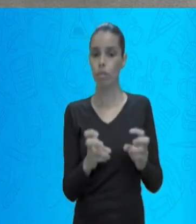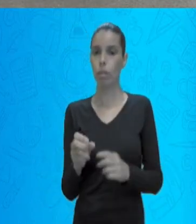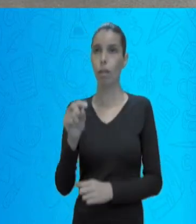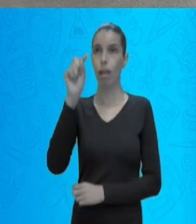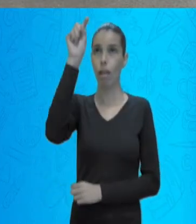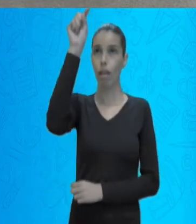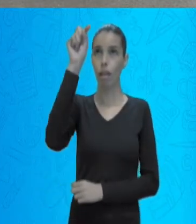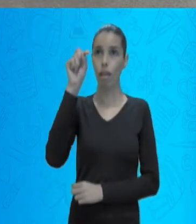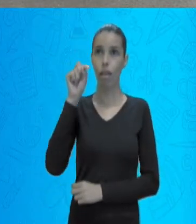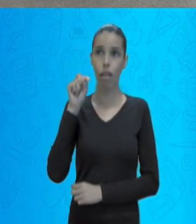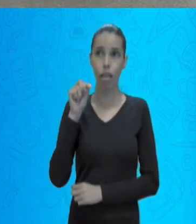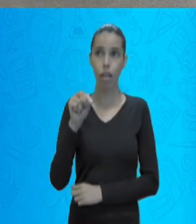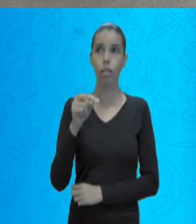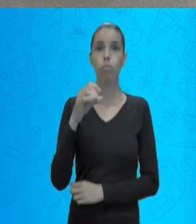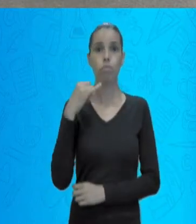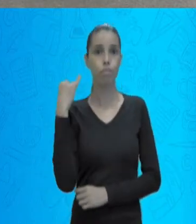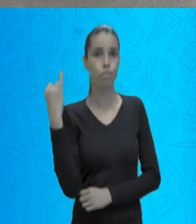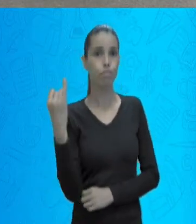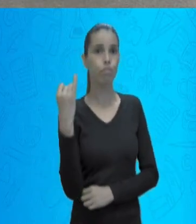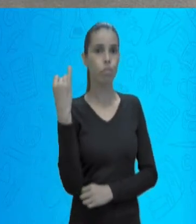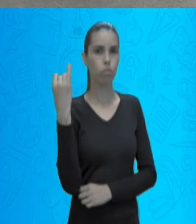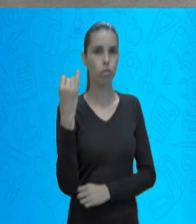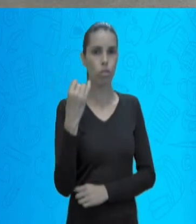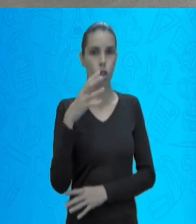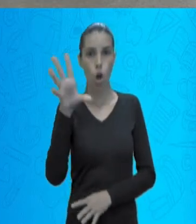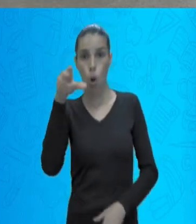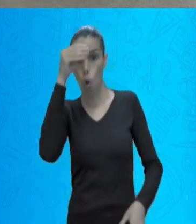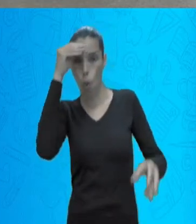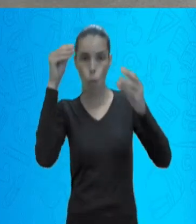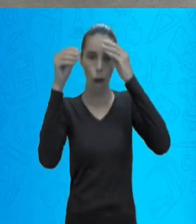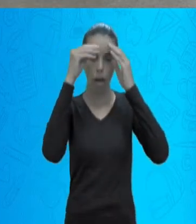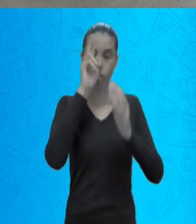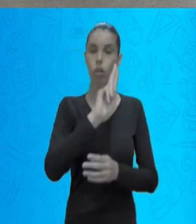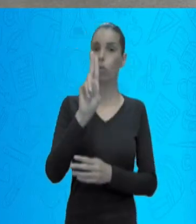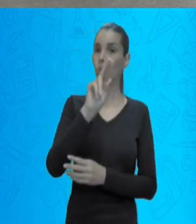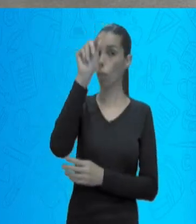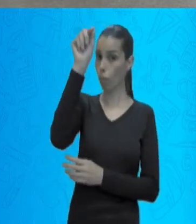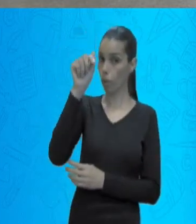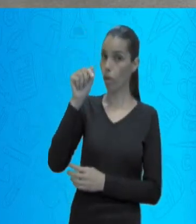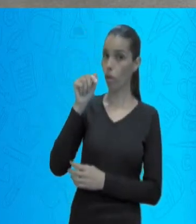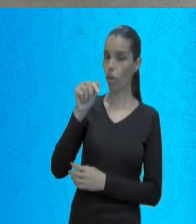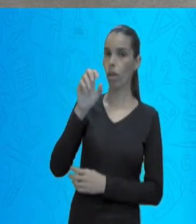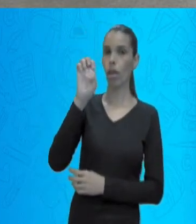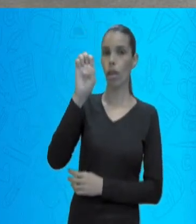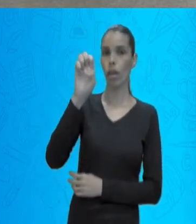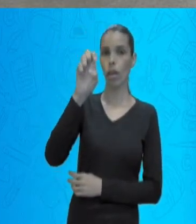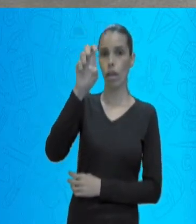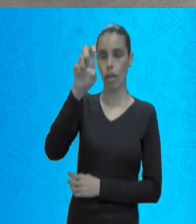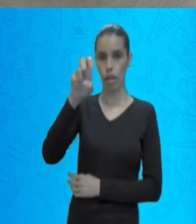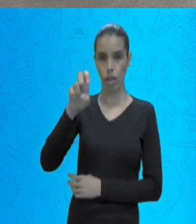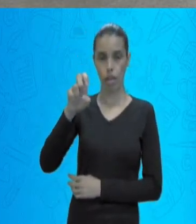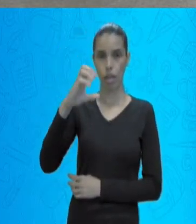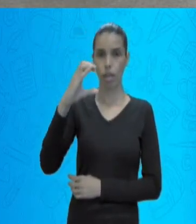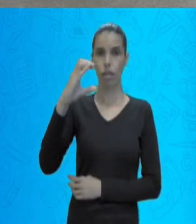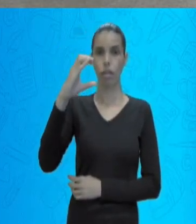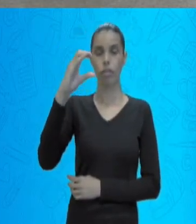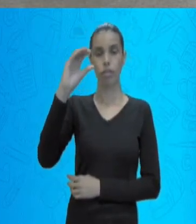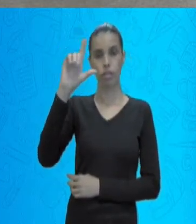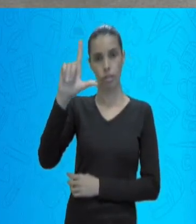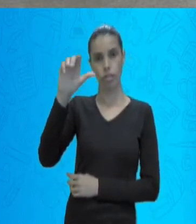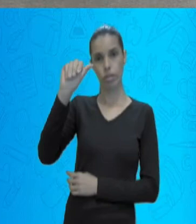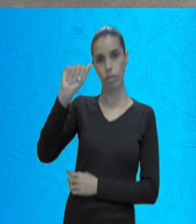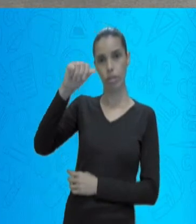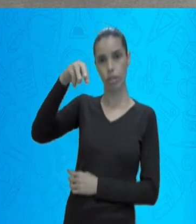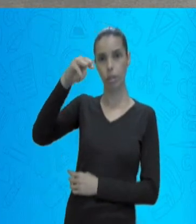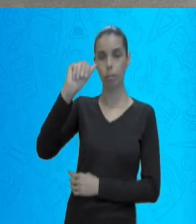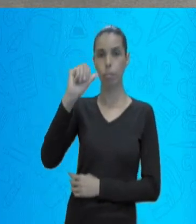de ponto de exclamação. Então, vamos ver por quê. Olha só, saia agora.